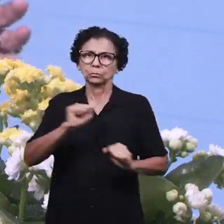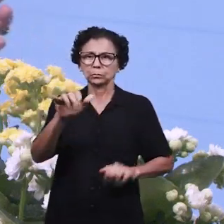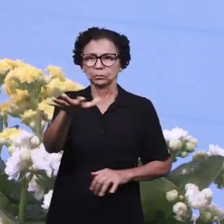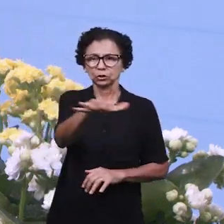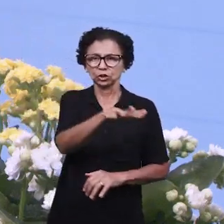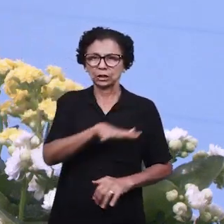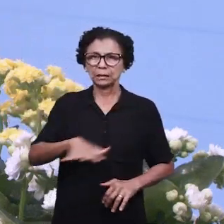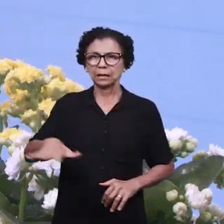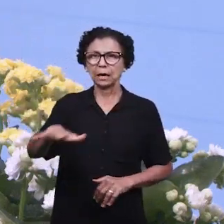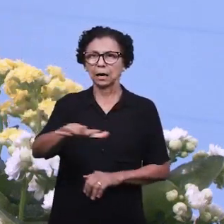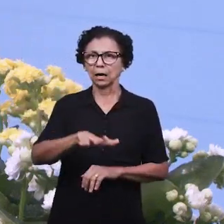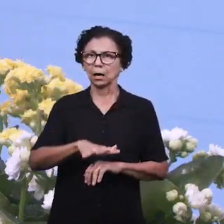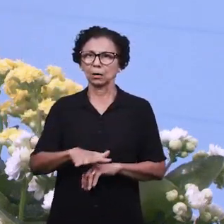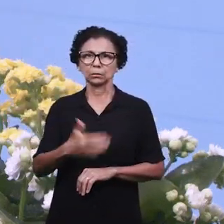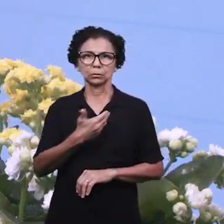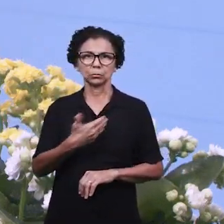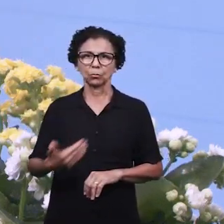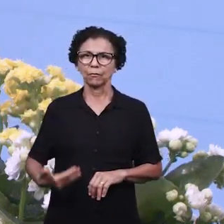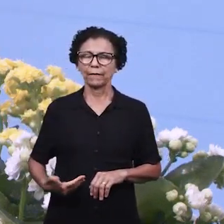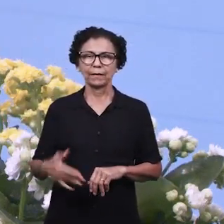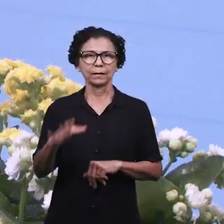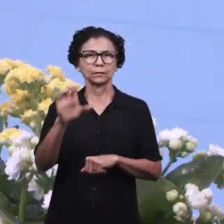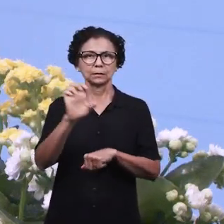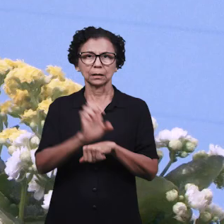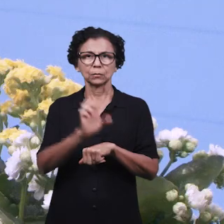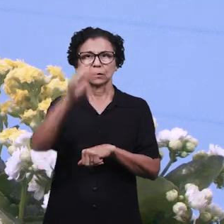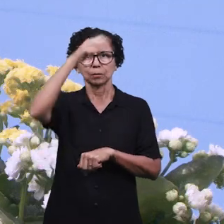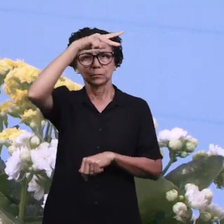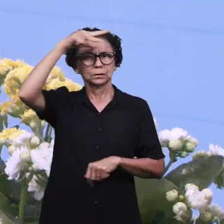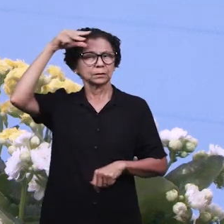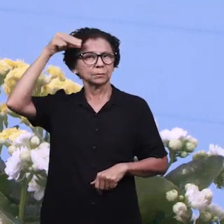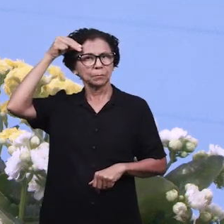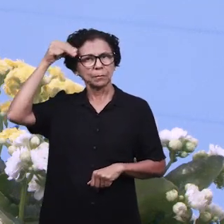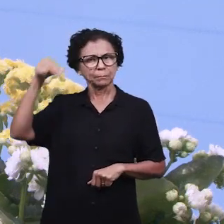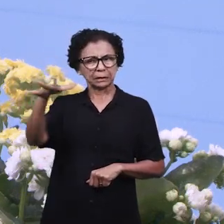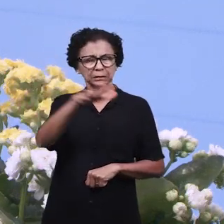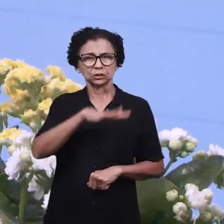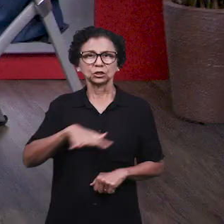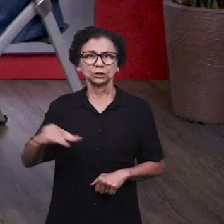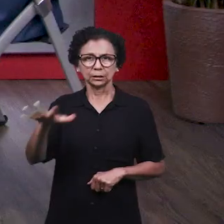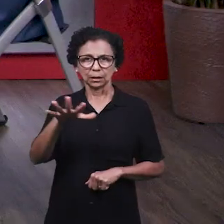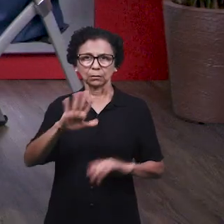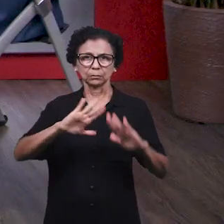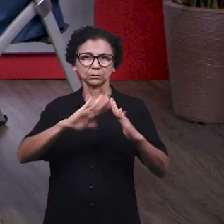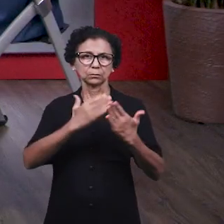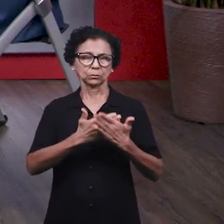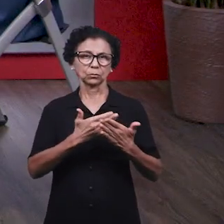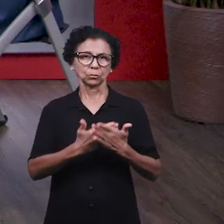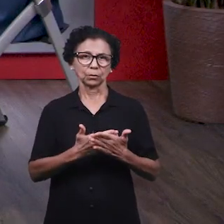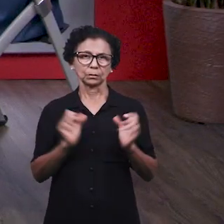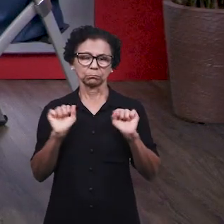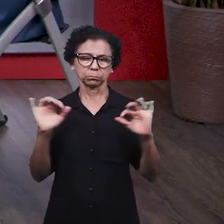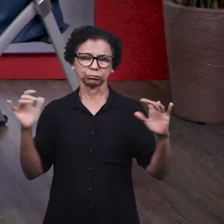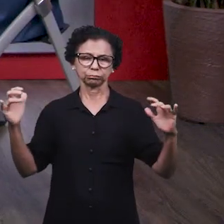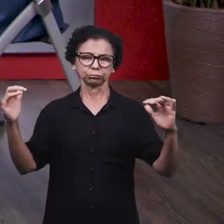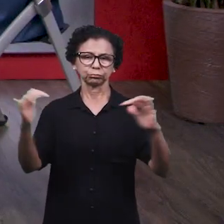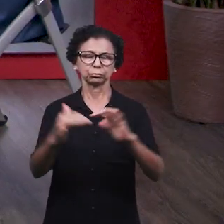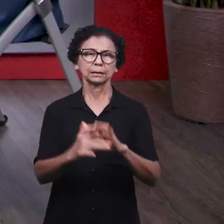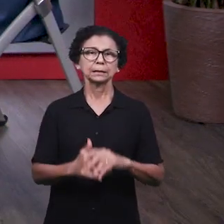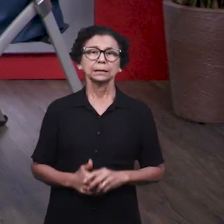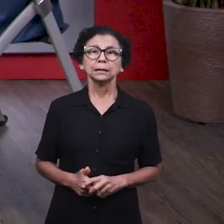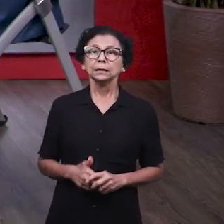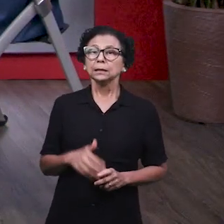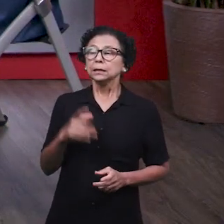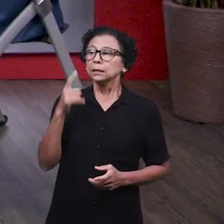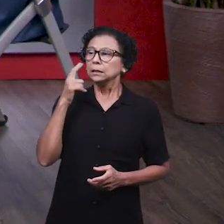federal, no contexto geral de escolas. E ali eu via muitas crianças. Quando eu cheguei,